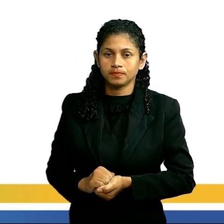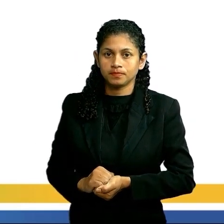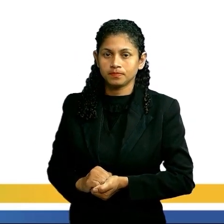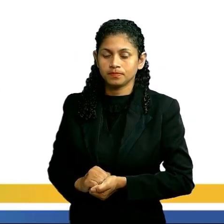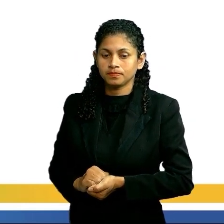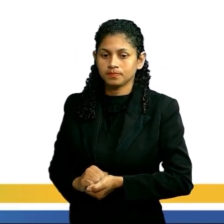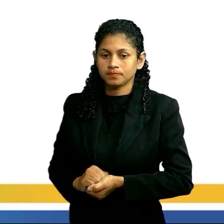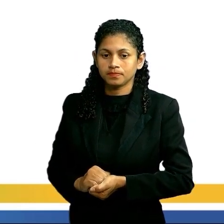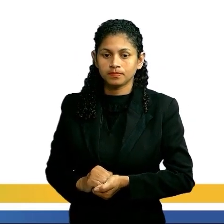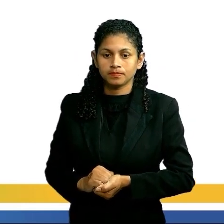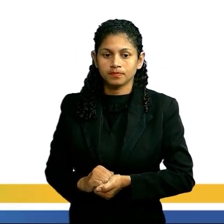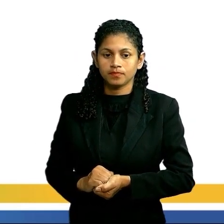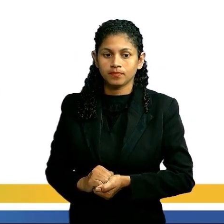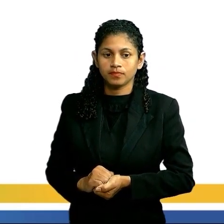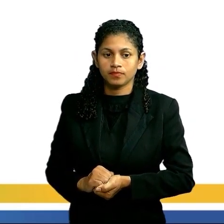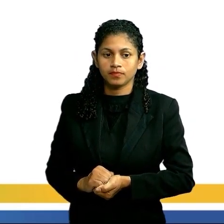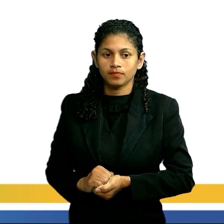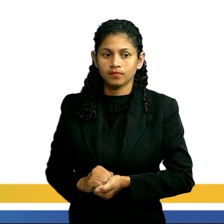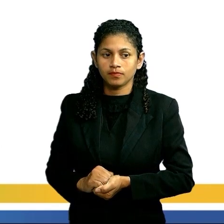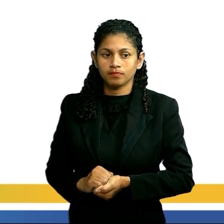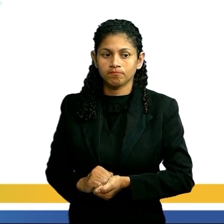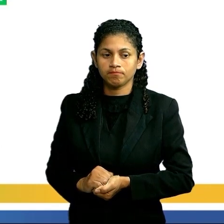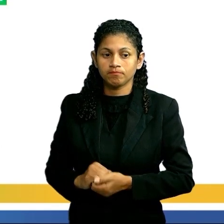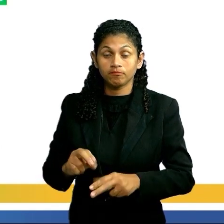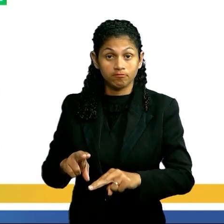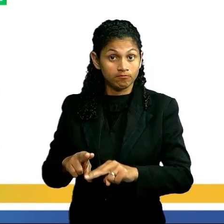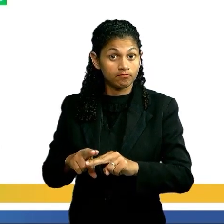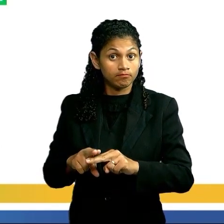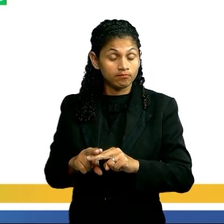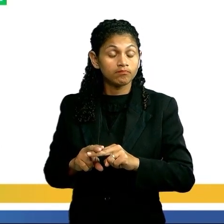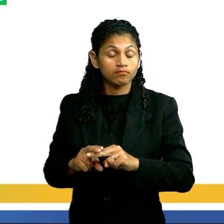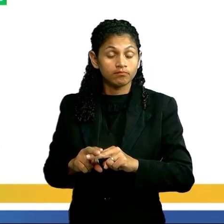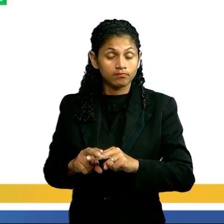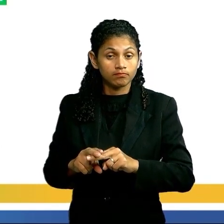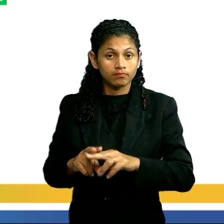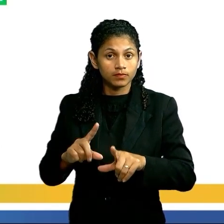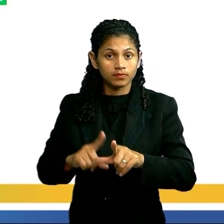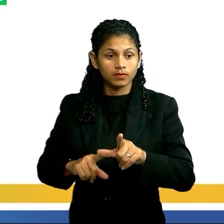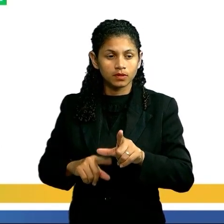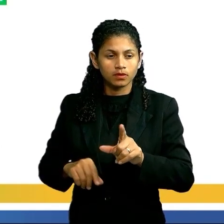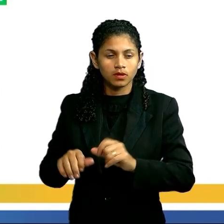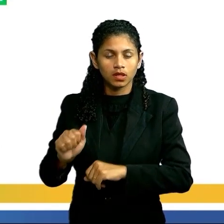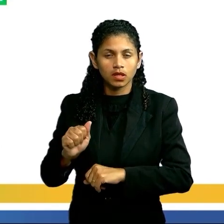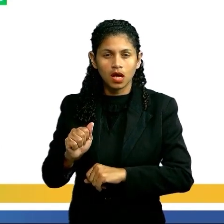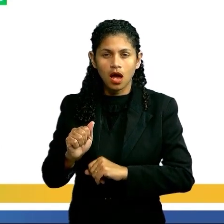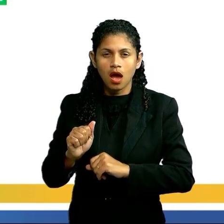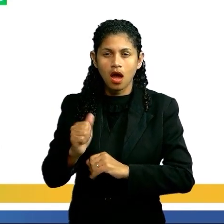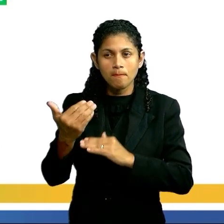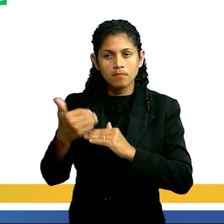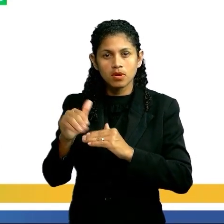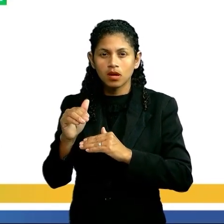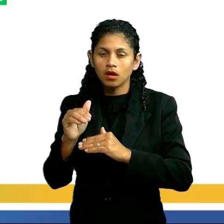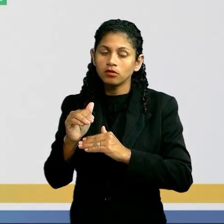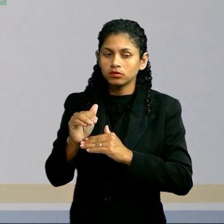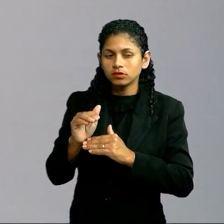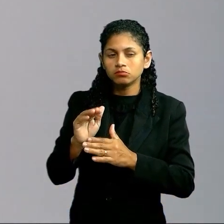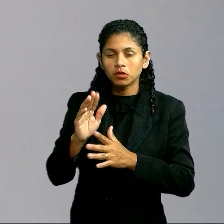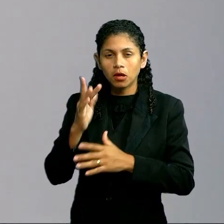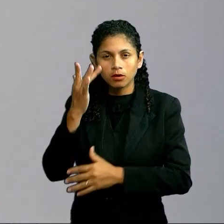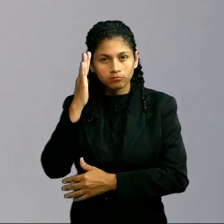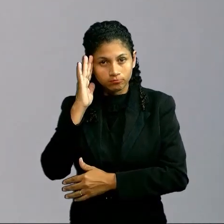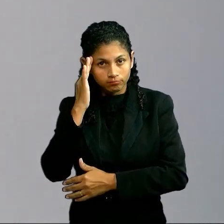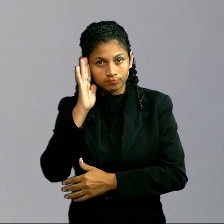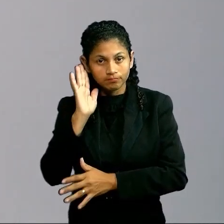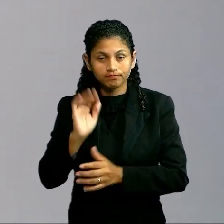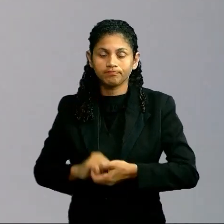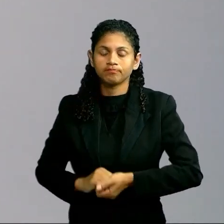então a teoria da força vital. Então, por isso que é mais questão de interpretação essa questão, né? Alternativa A.